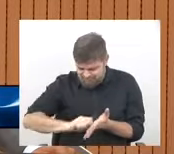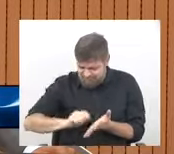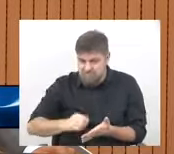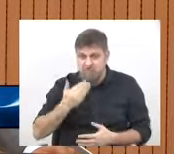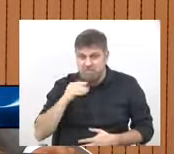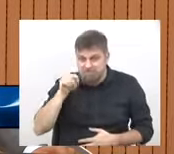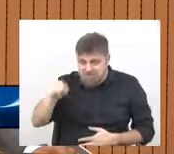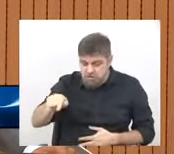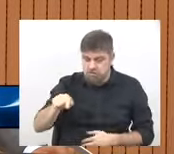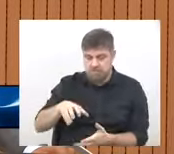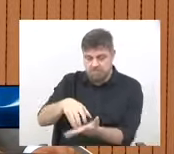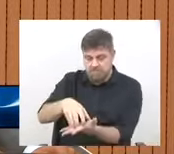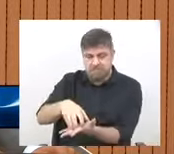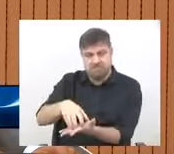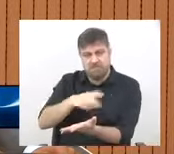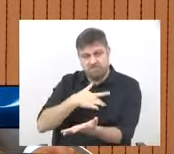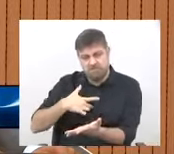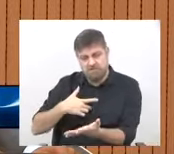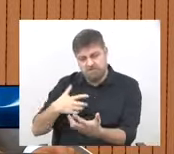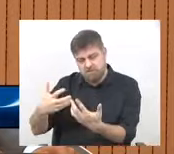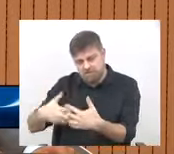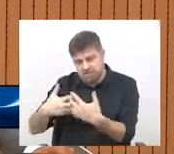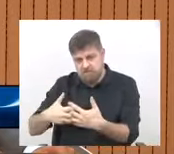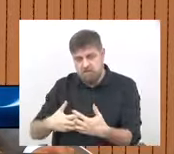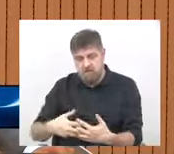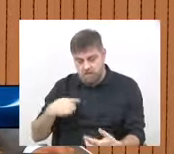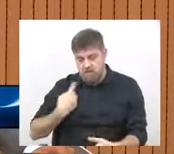de fiscalizar. Esse é fiscalizar também.